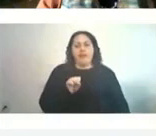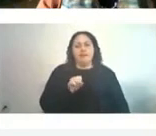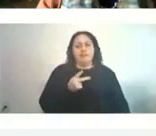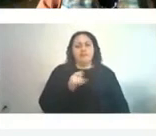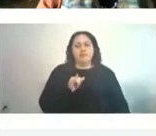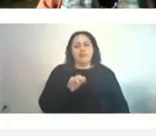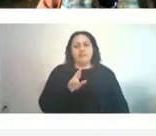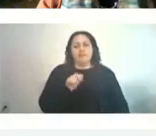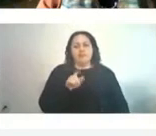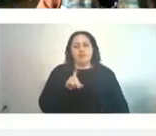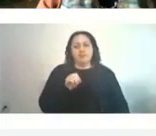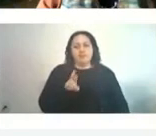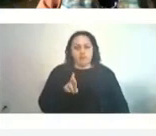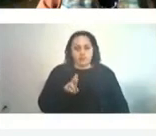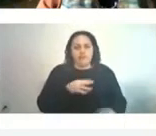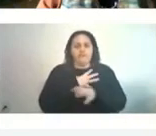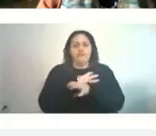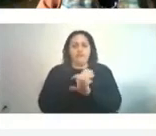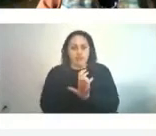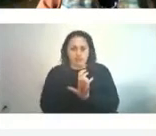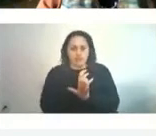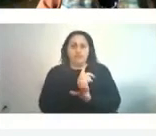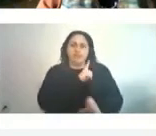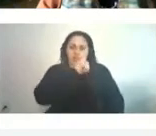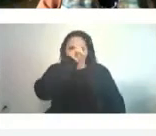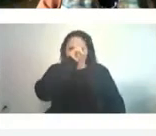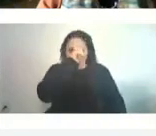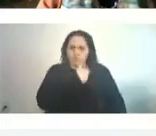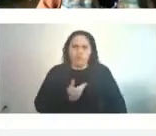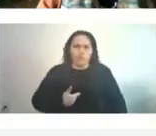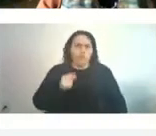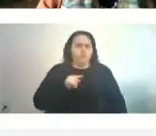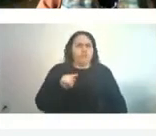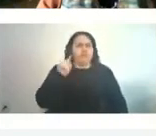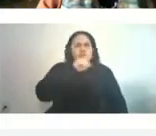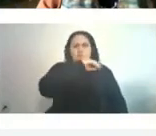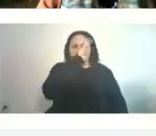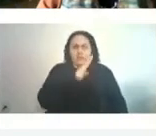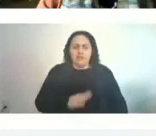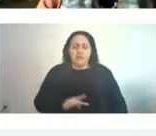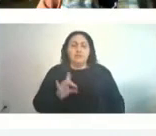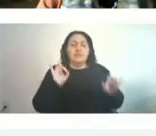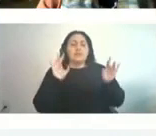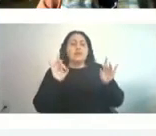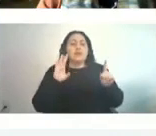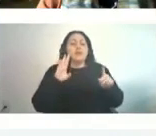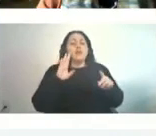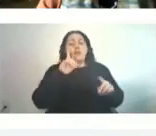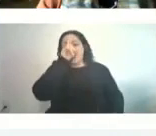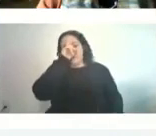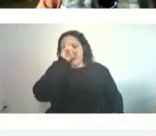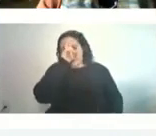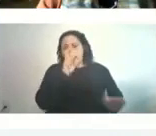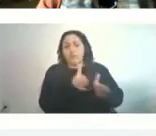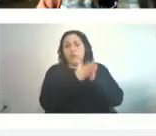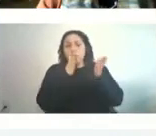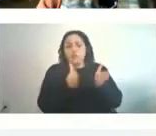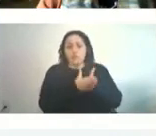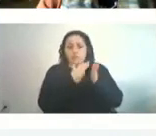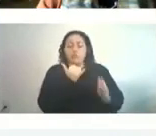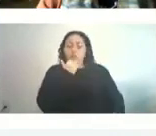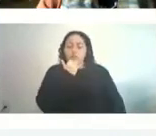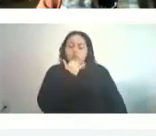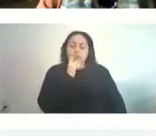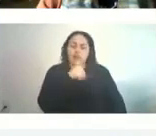tem hospitais públicos do país inteiro, especialmente hospitais mais pobres, porque, aliás, aspirador ar